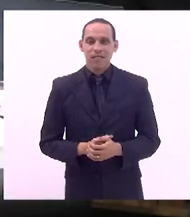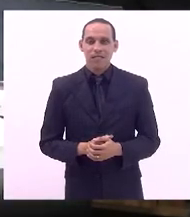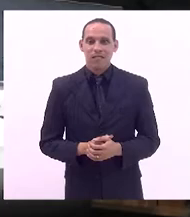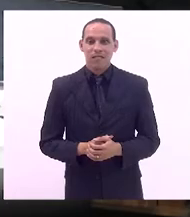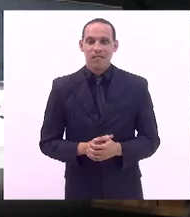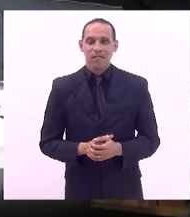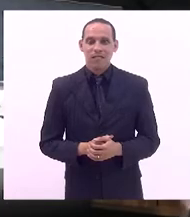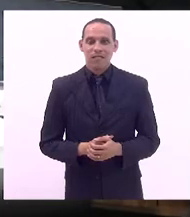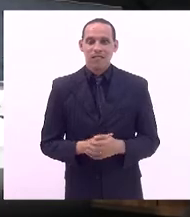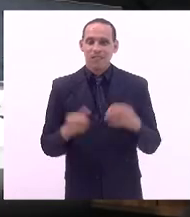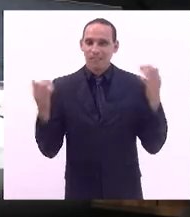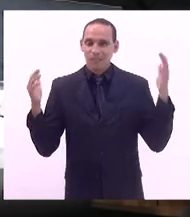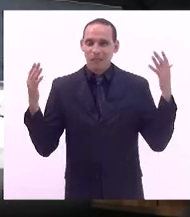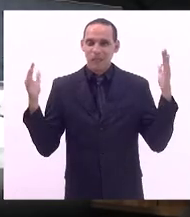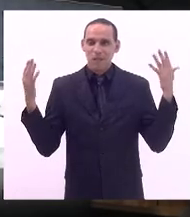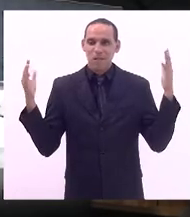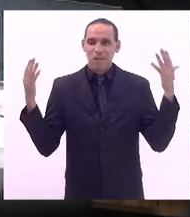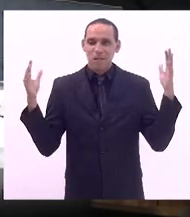G1